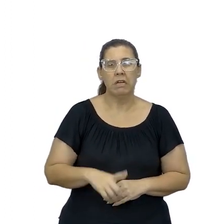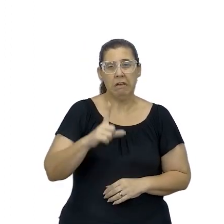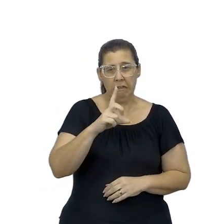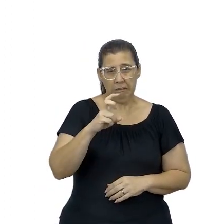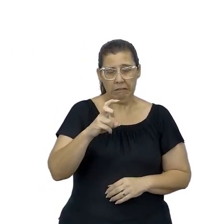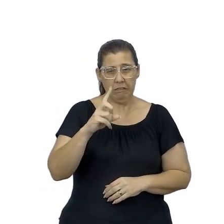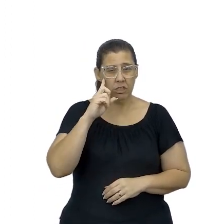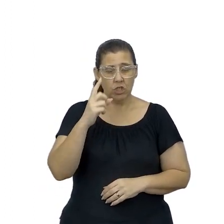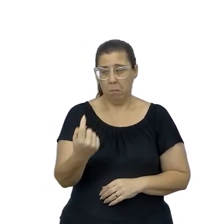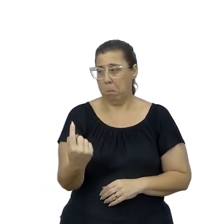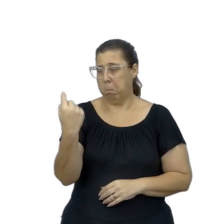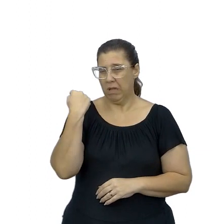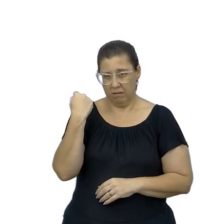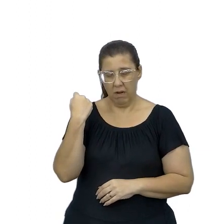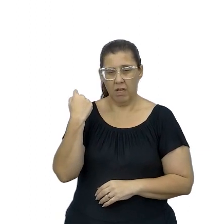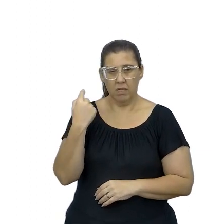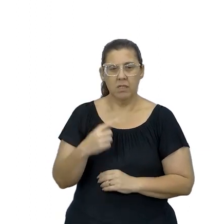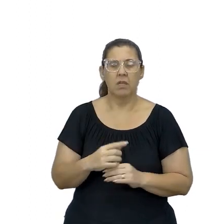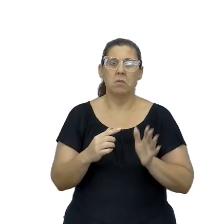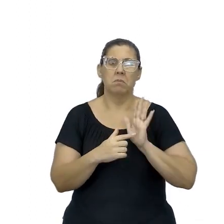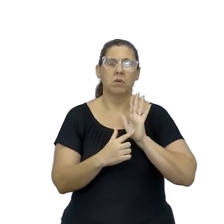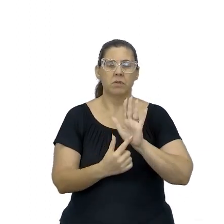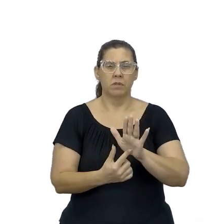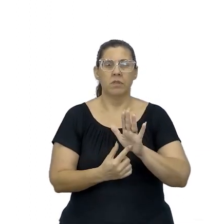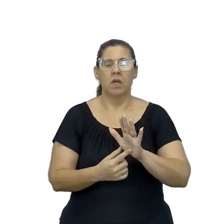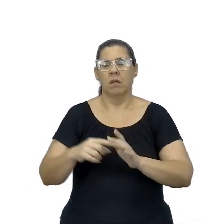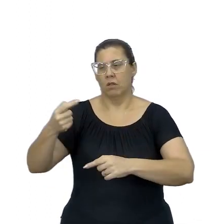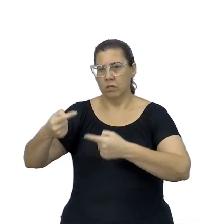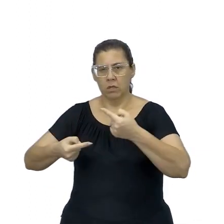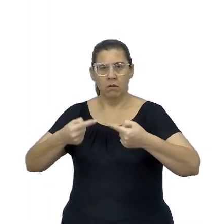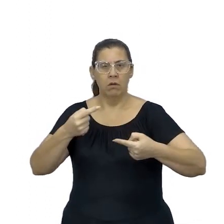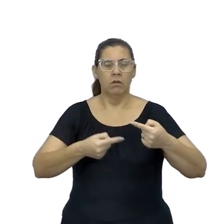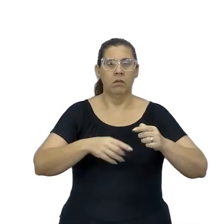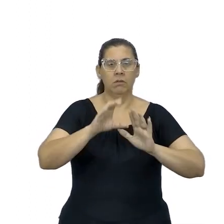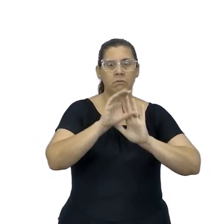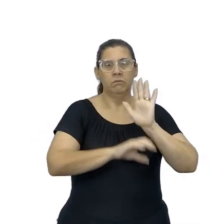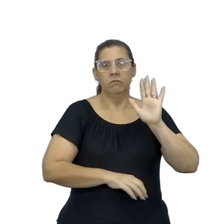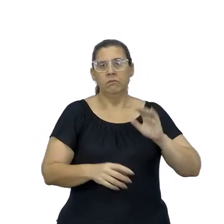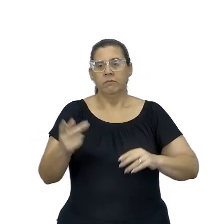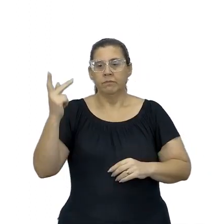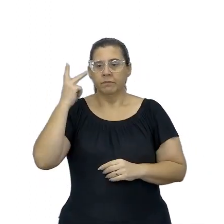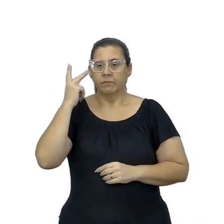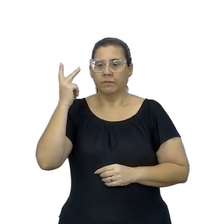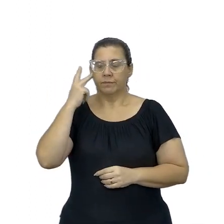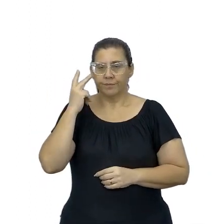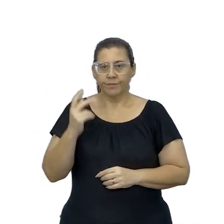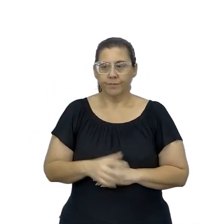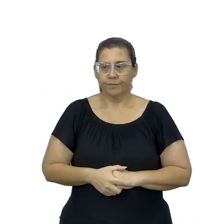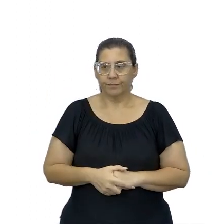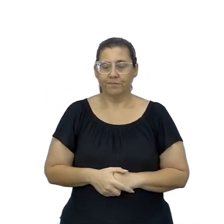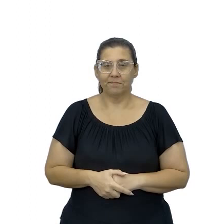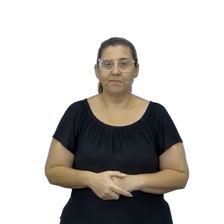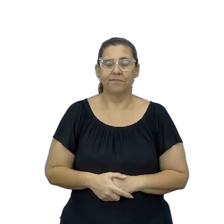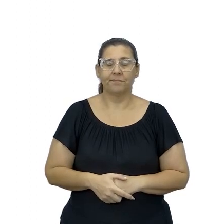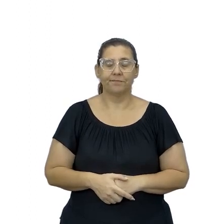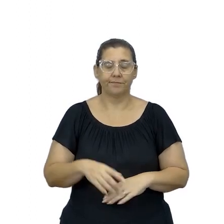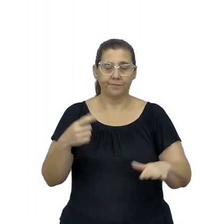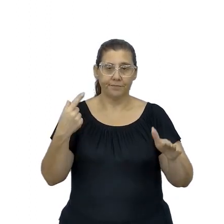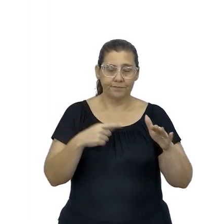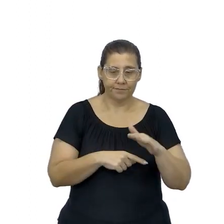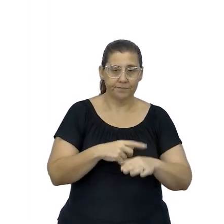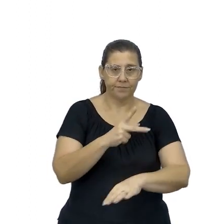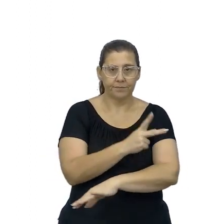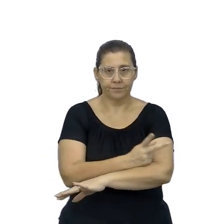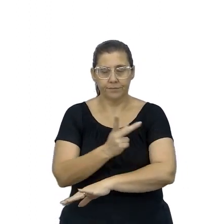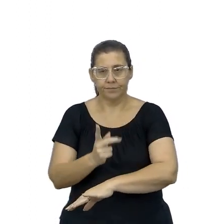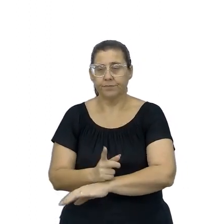de etapa, eu trouxe aqui, né, a gente discutiu um pouquinho sobre o currículo paulista, a gente trouxe alguns dos fundamentos pedagógicos